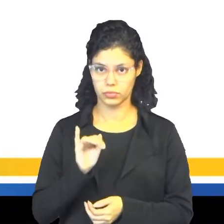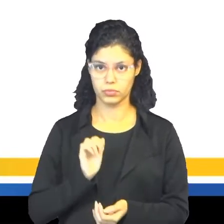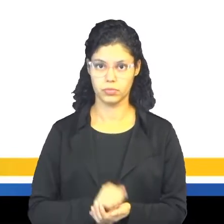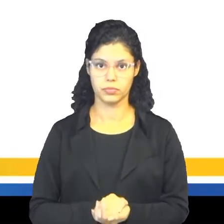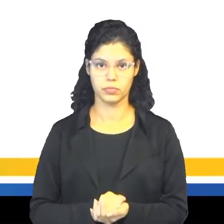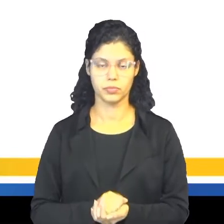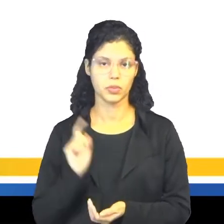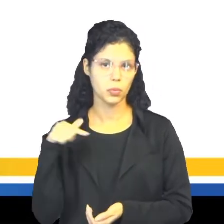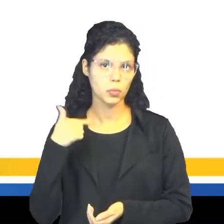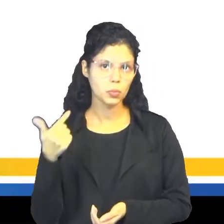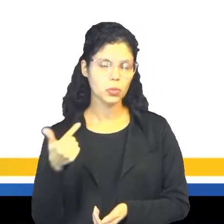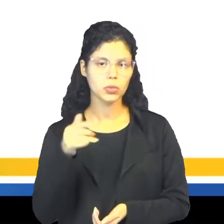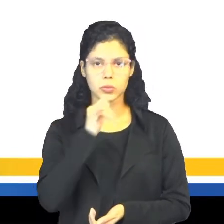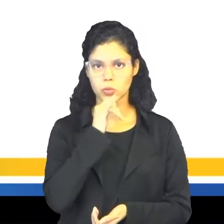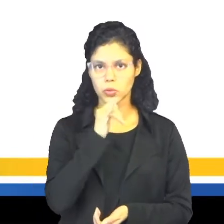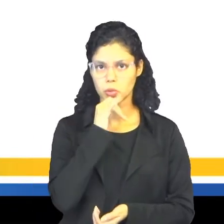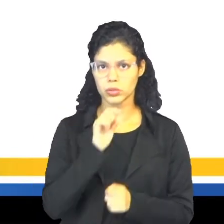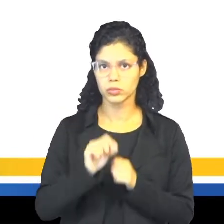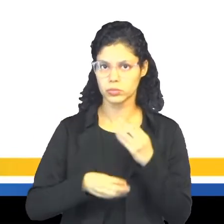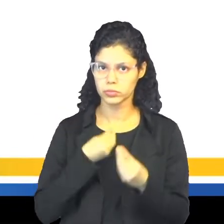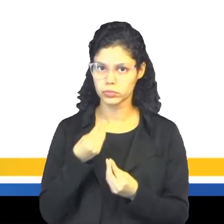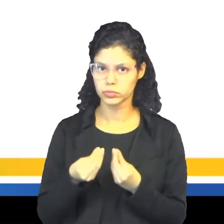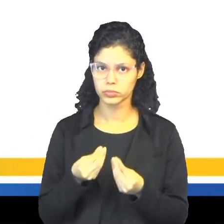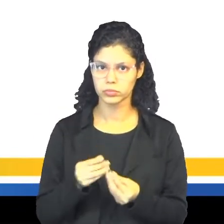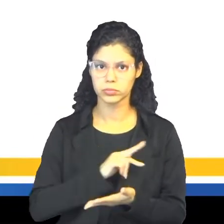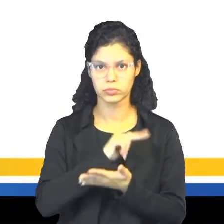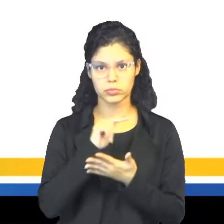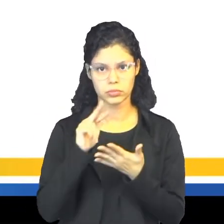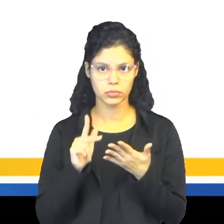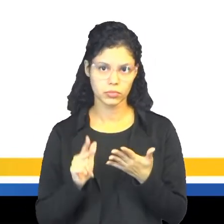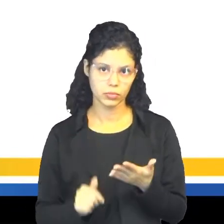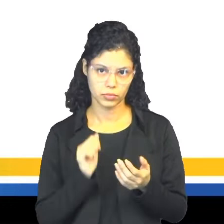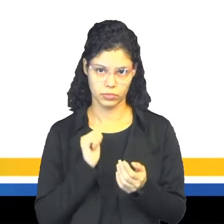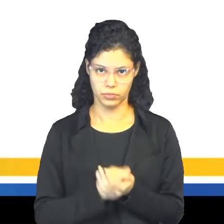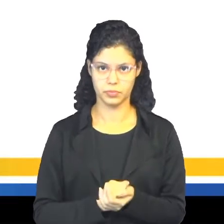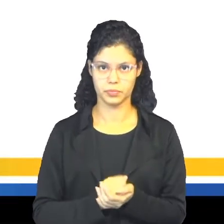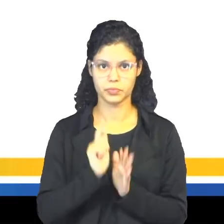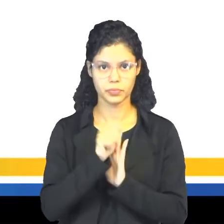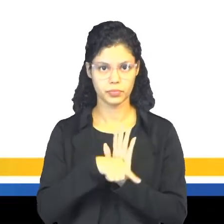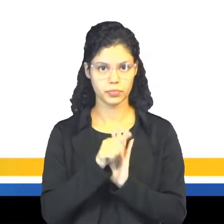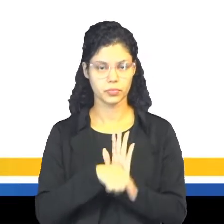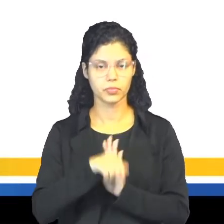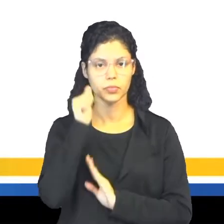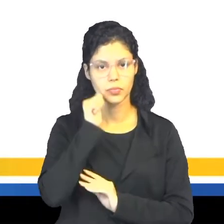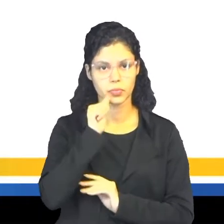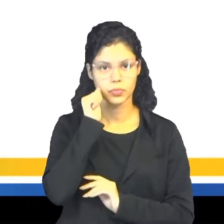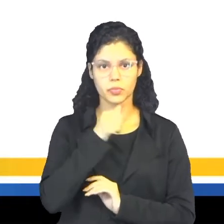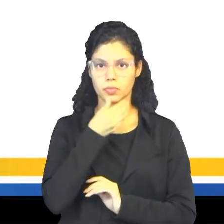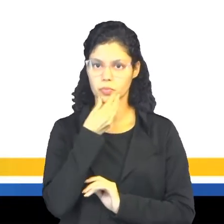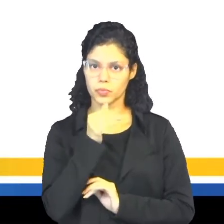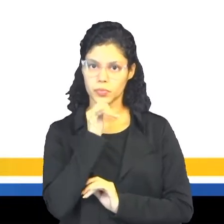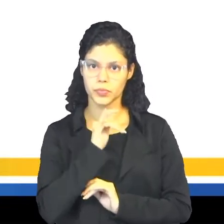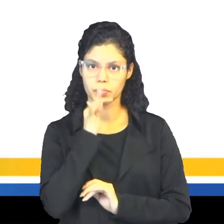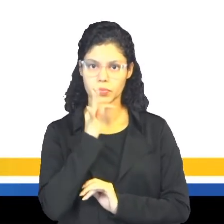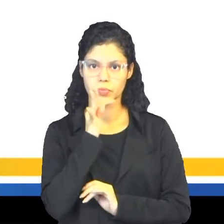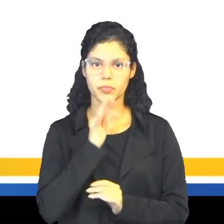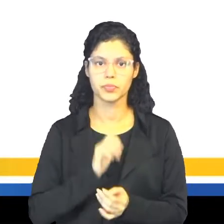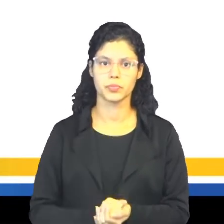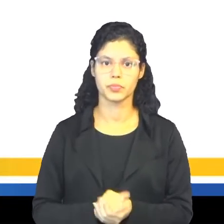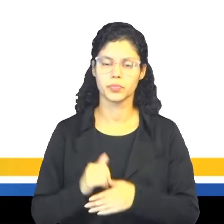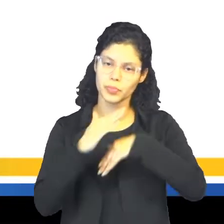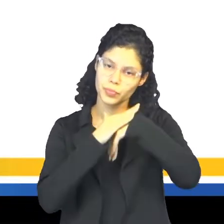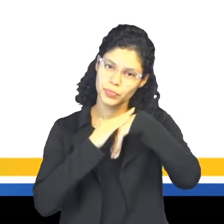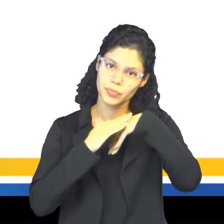é o próximo exemplo que a gente tá vendo aí é a forma varia conforme gênero masculino e feminino olha o exemplo aí homem